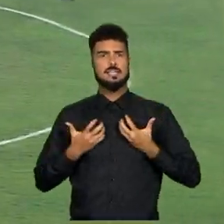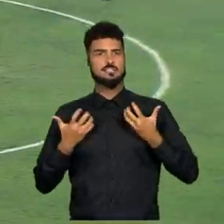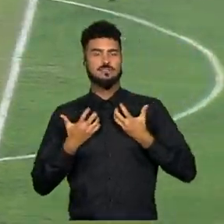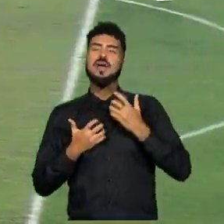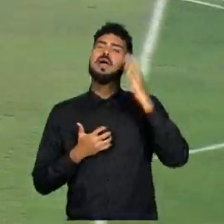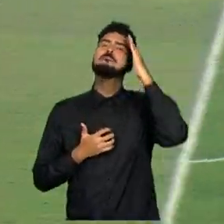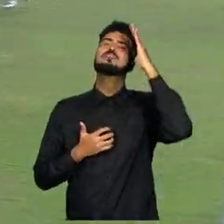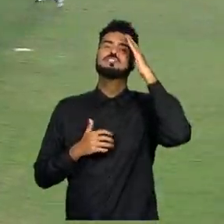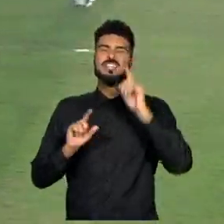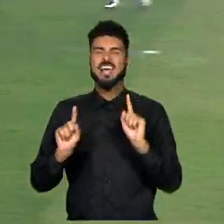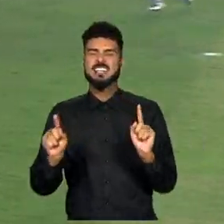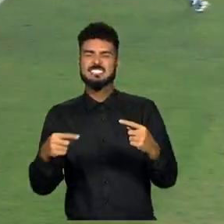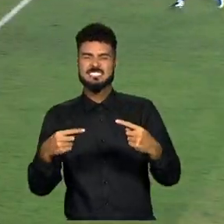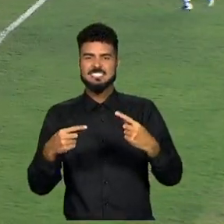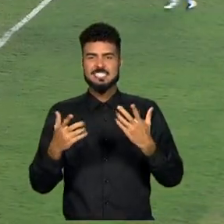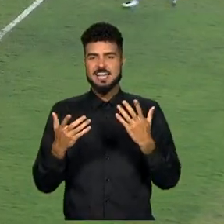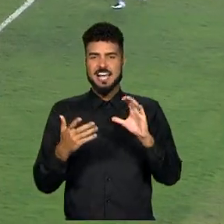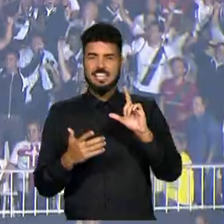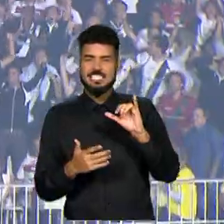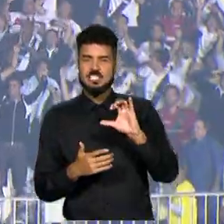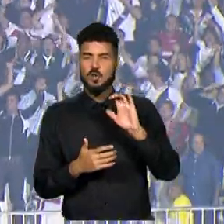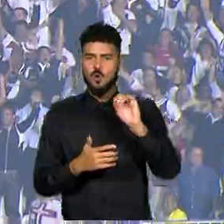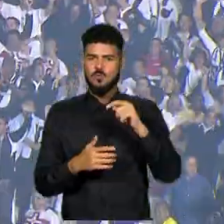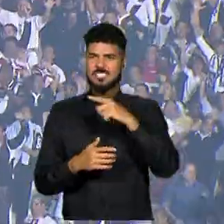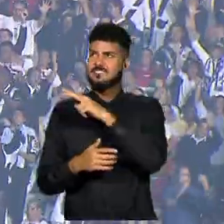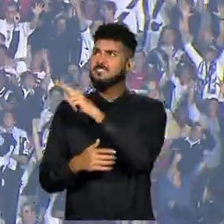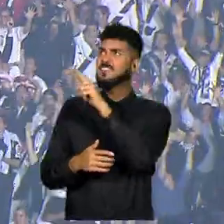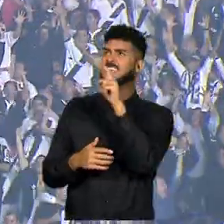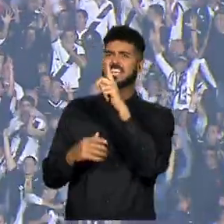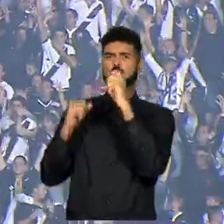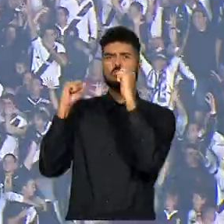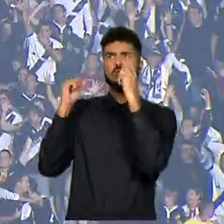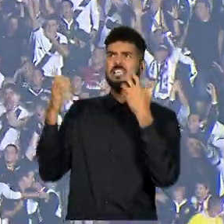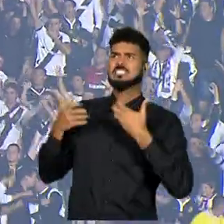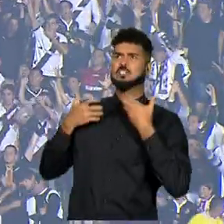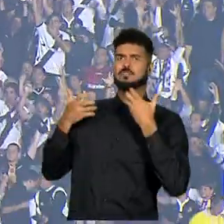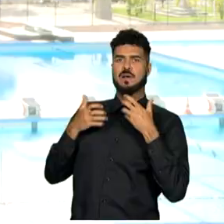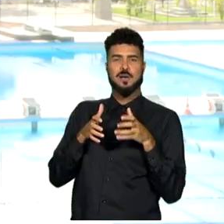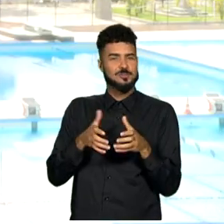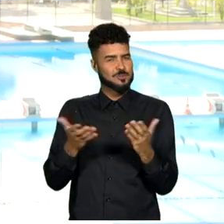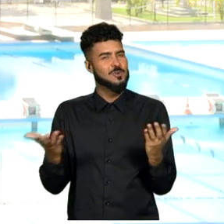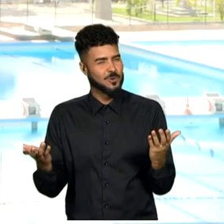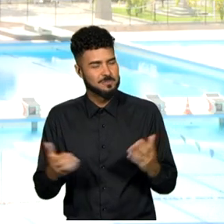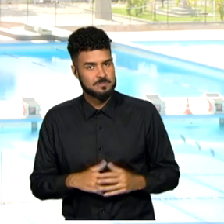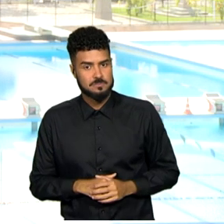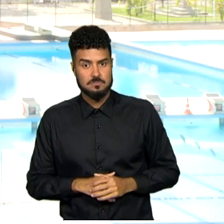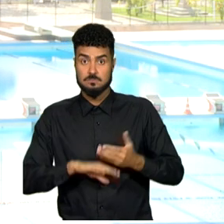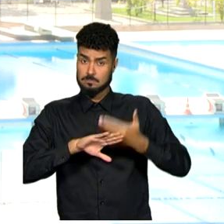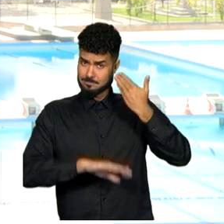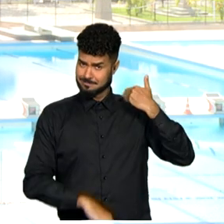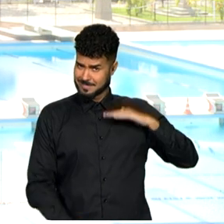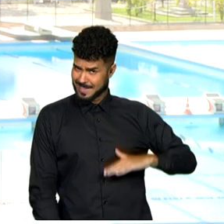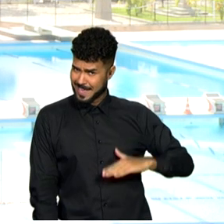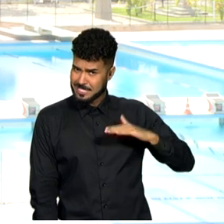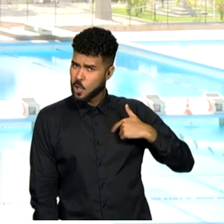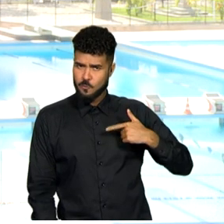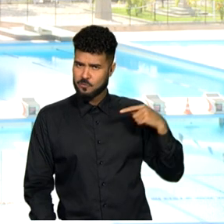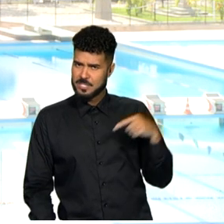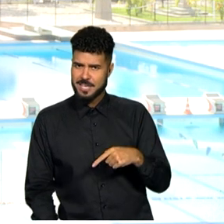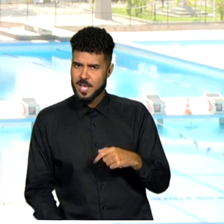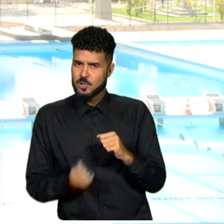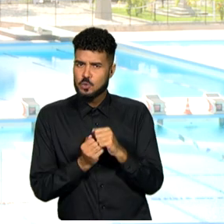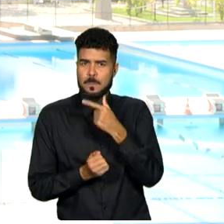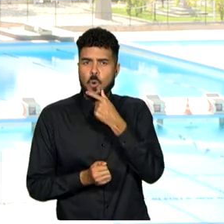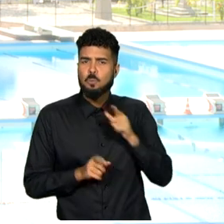clássico, uma decisão, você vê os torcedores incentivando para esse jogo. Desde criança a gente vem, eu, meu primo,